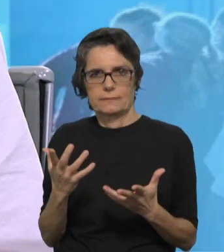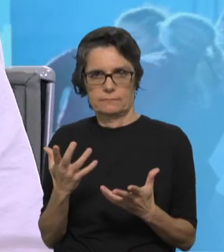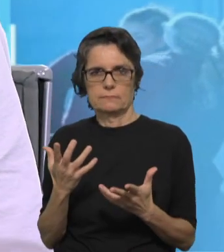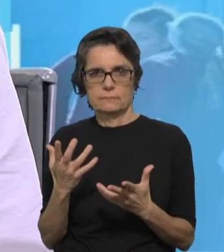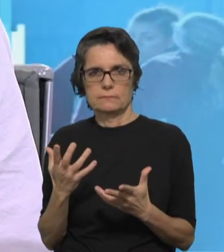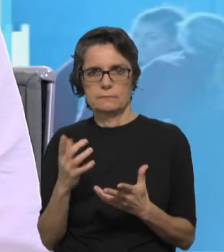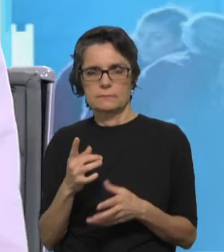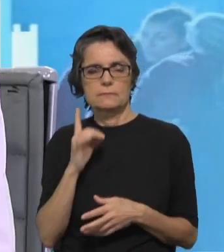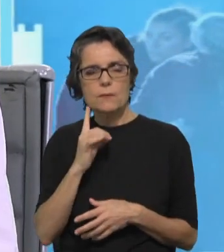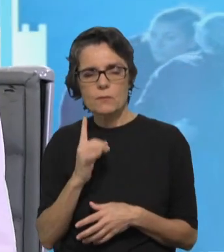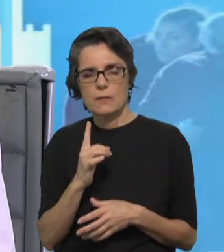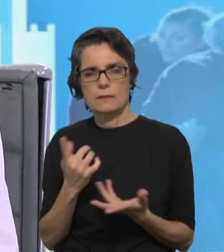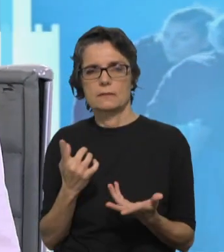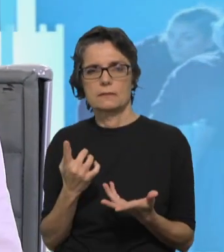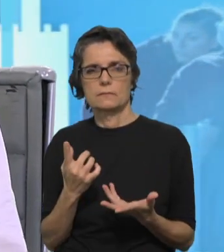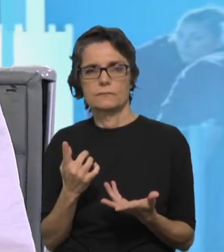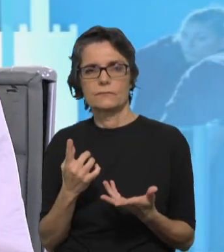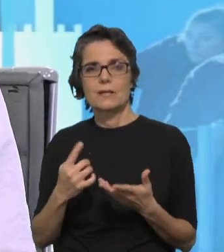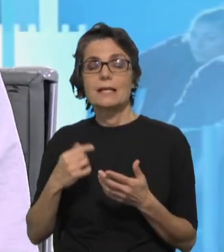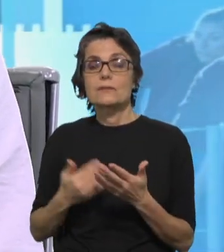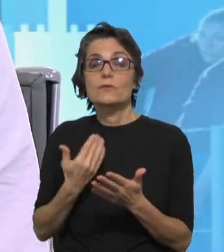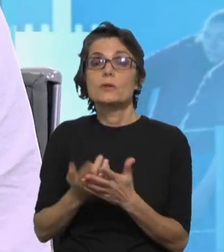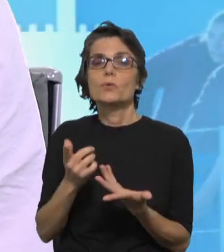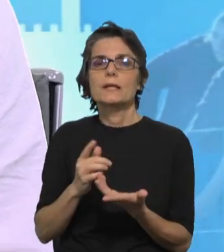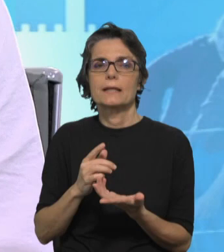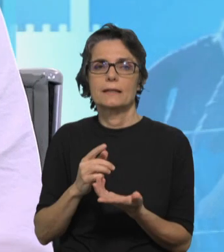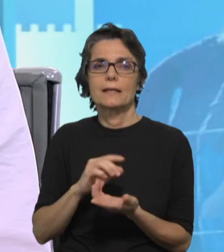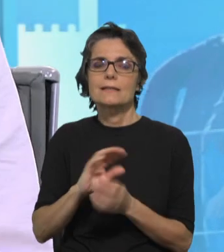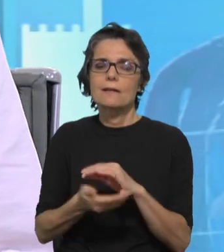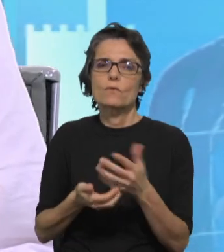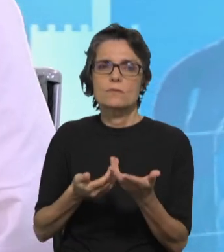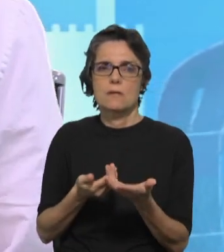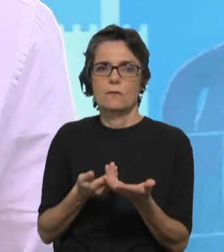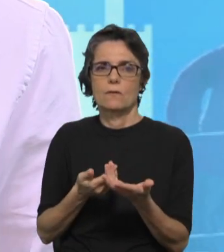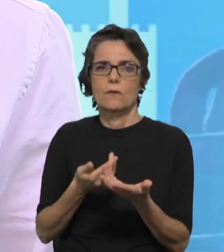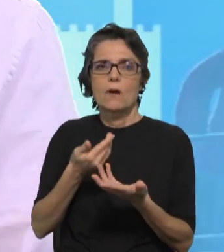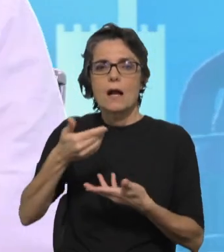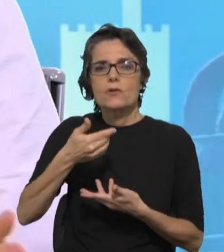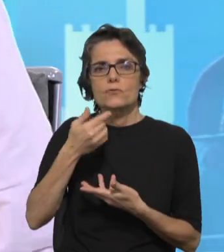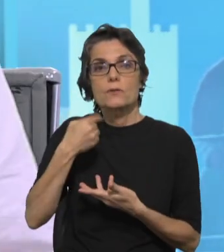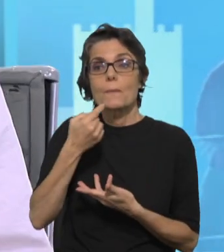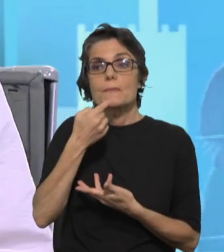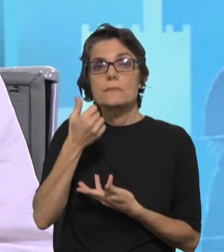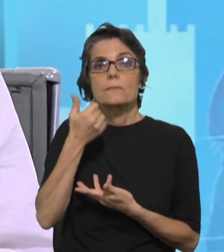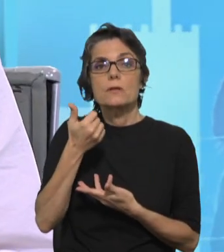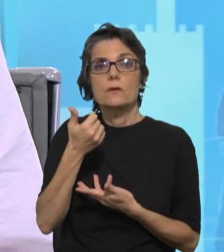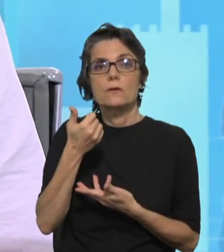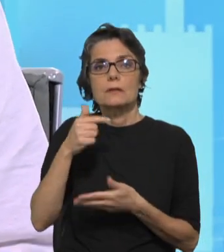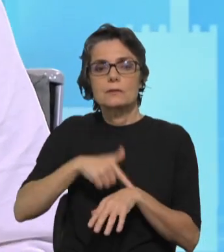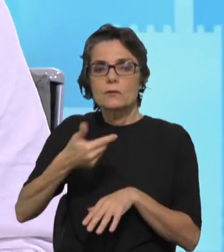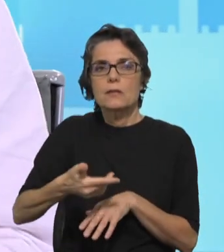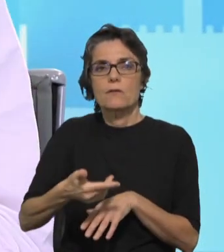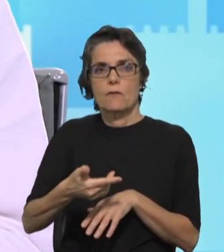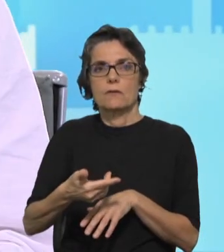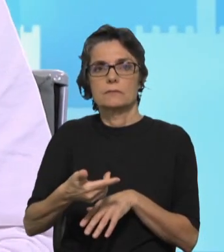contornos, tudo que originou depois desta revolução, e também acho que ajuda-nos a perceber melhor até olhando para o presente, porque na verdade, lá está,